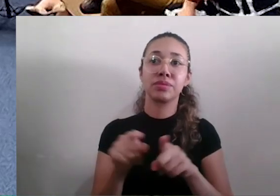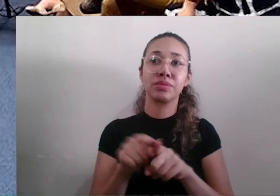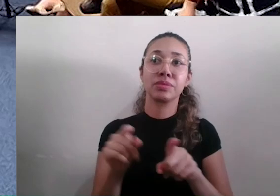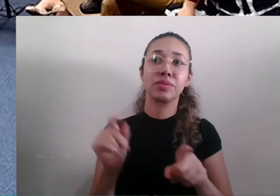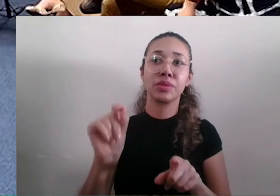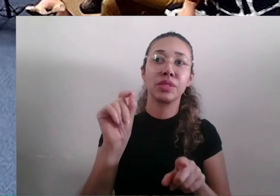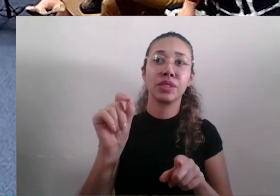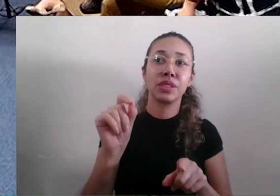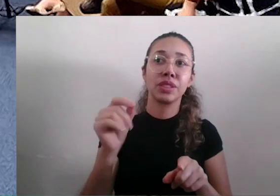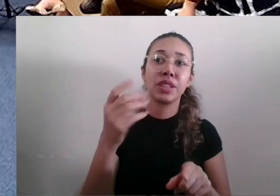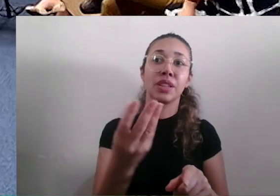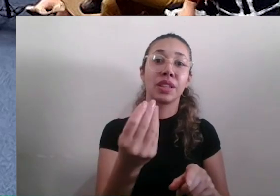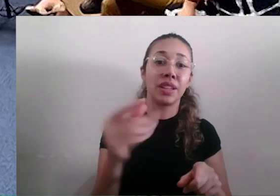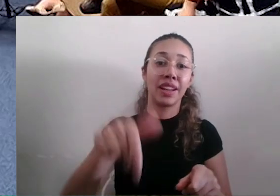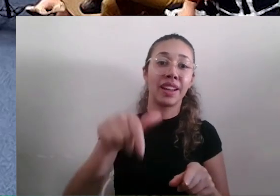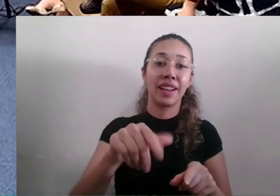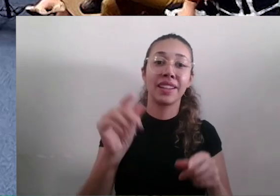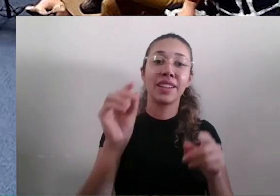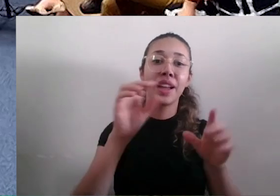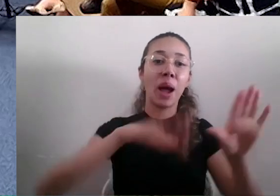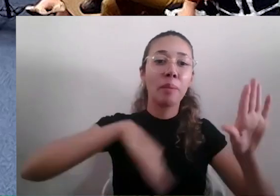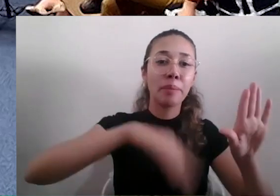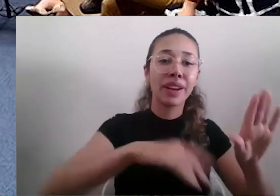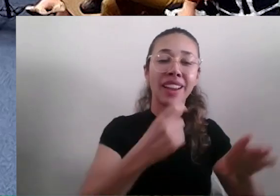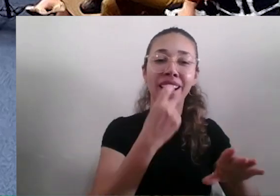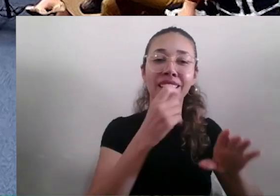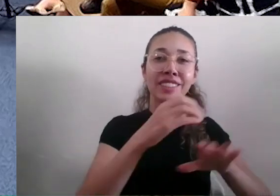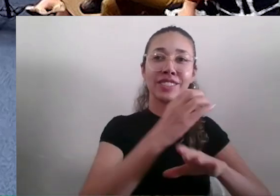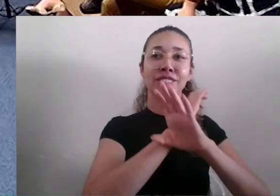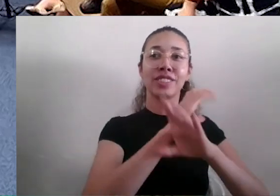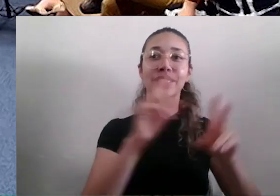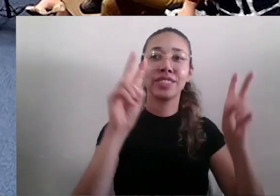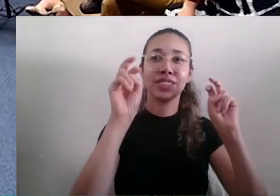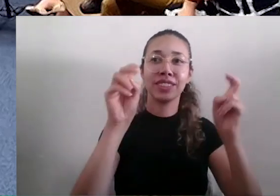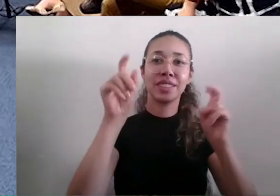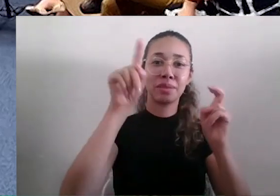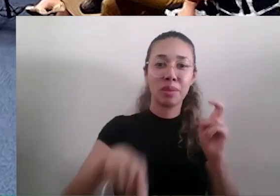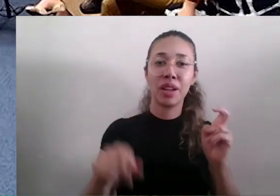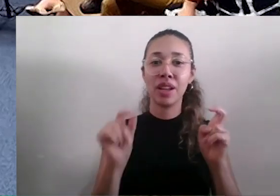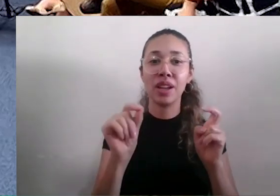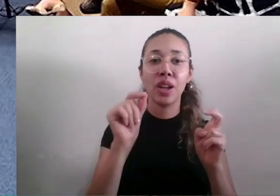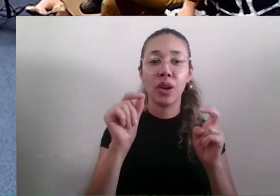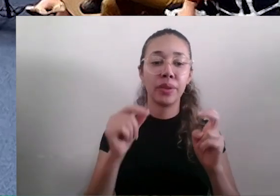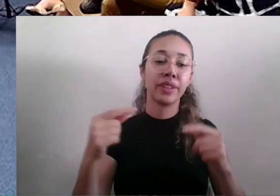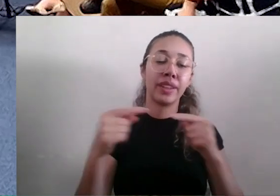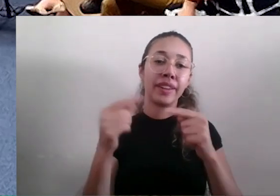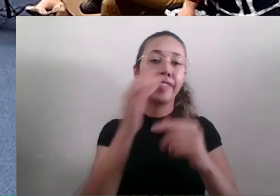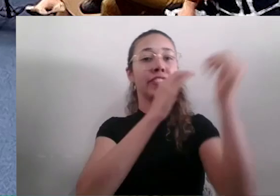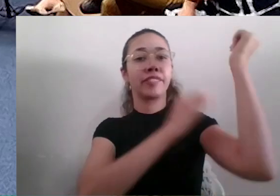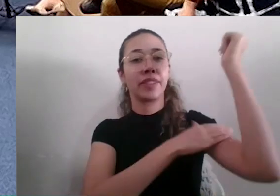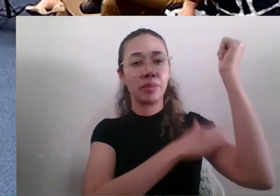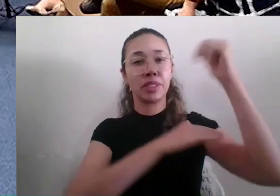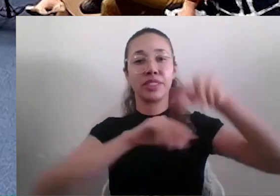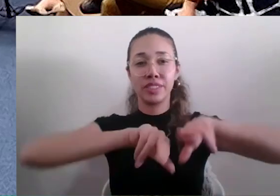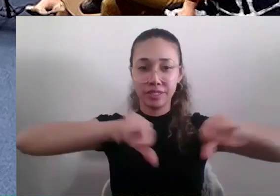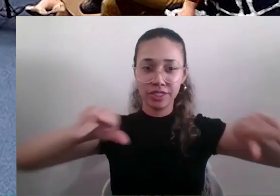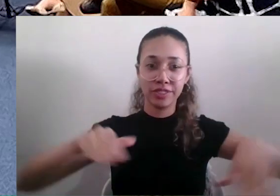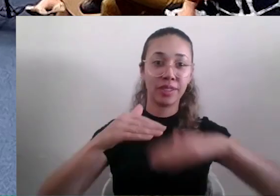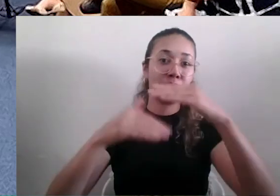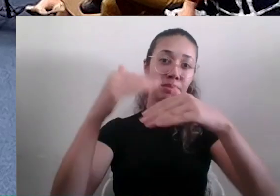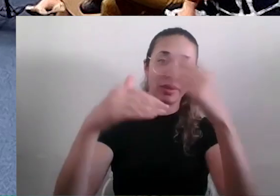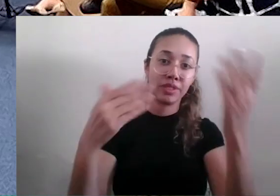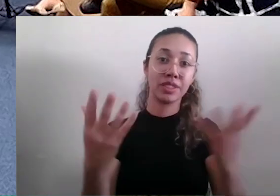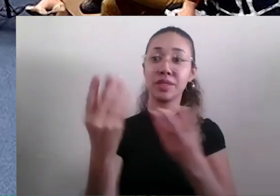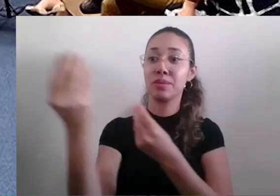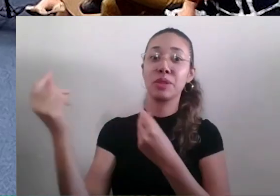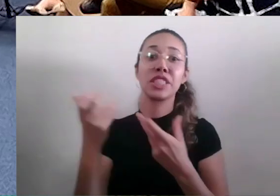podcast Progressista é sobre violência contra mulher é sobre o feminismo etc e tal e os nossos ouvintes pedindo pena de